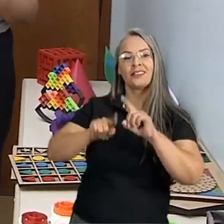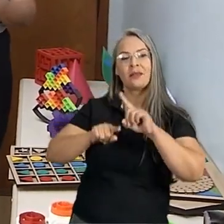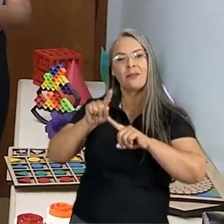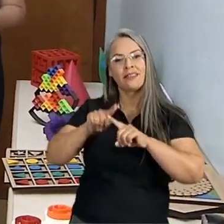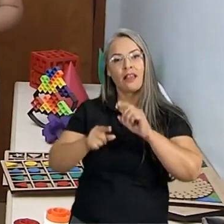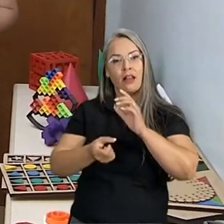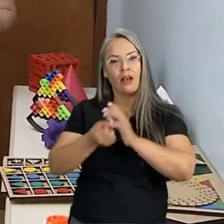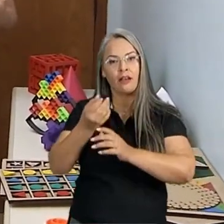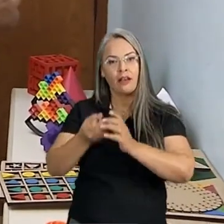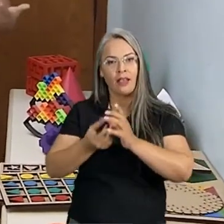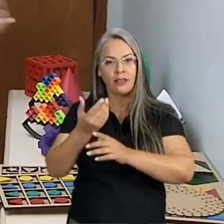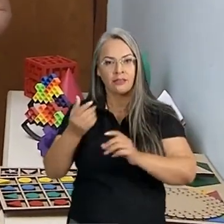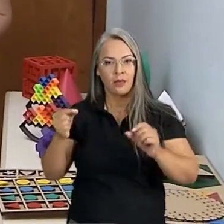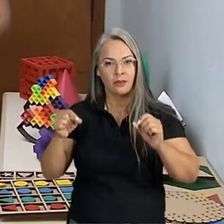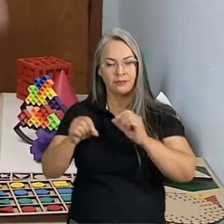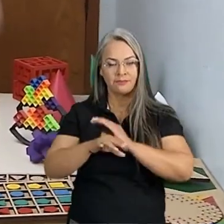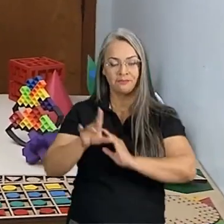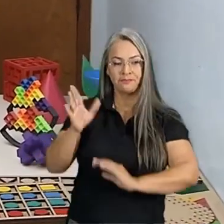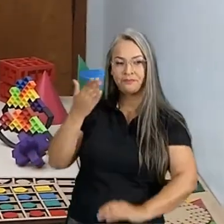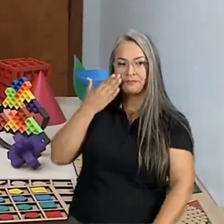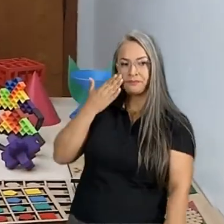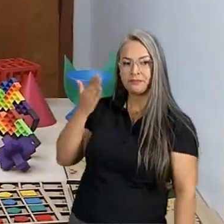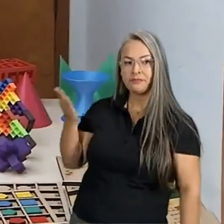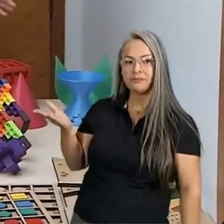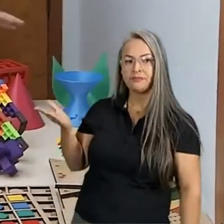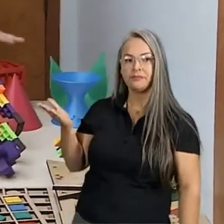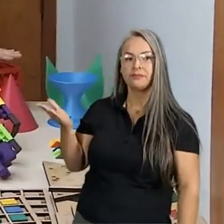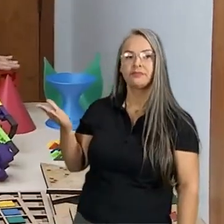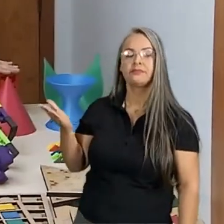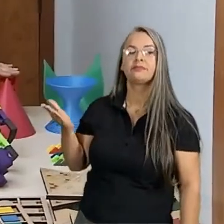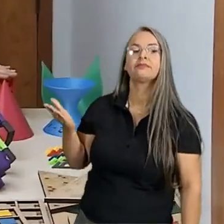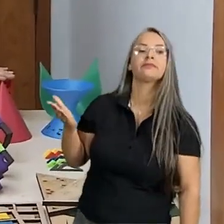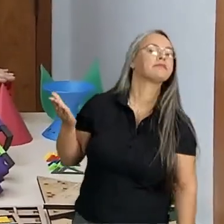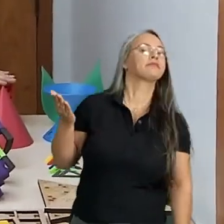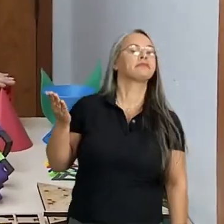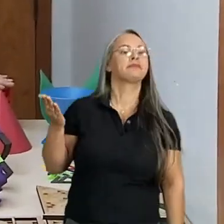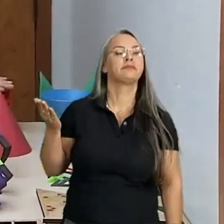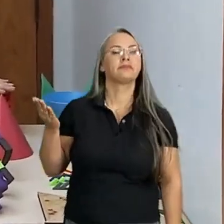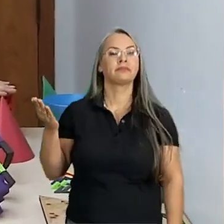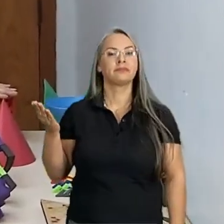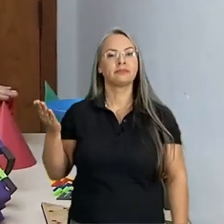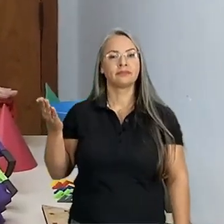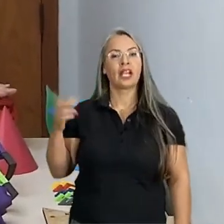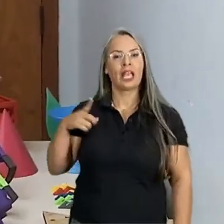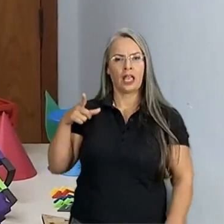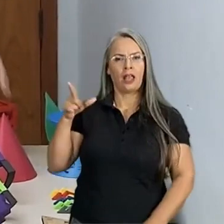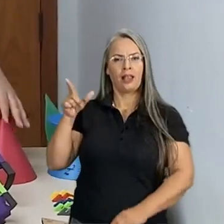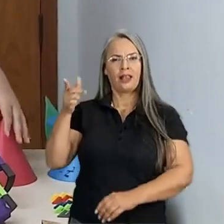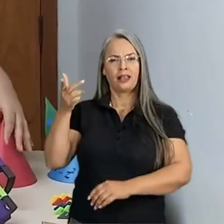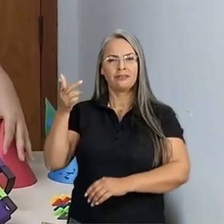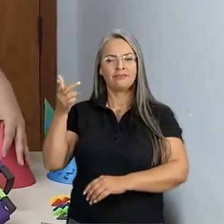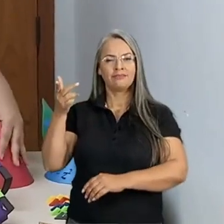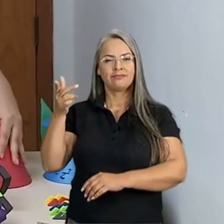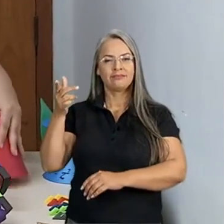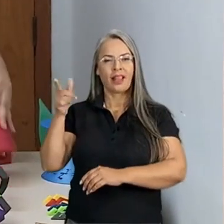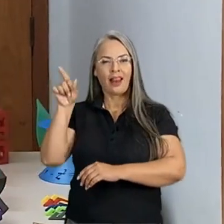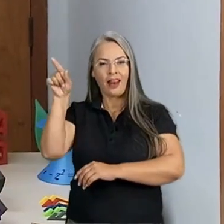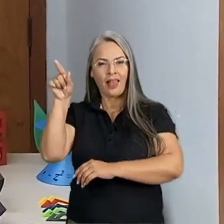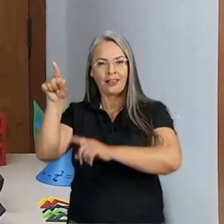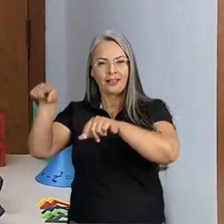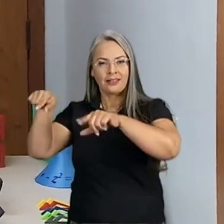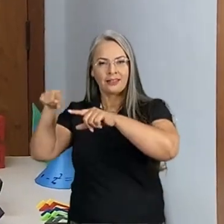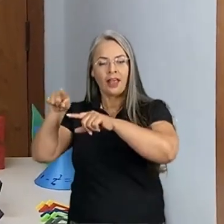aquelas atividades mais manuais como a gente já mostrou e tem as feitas com recursos mais tecnológicos então por exemplo a gente tem